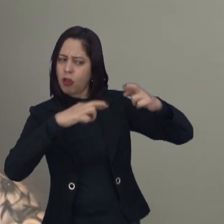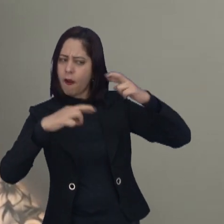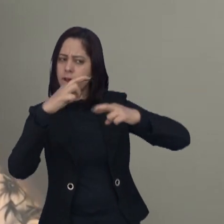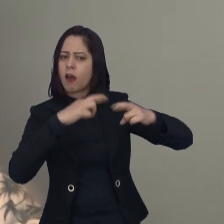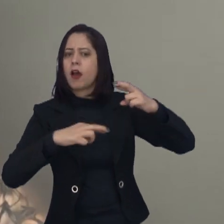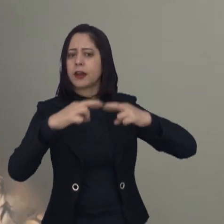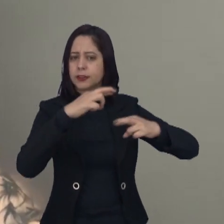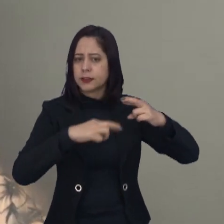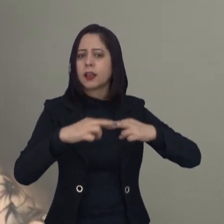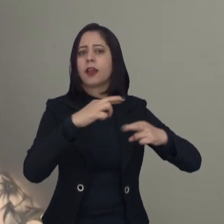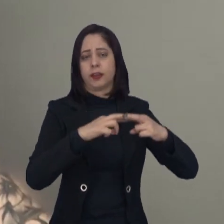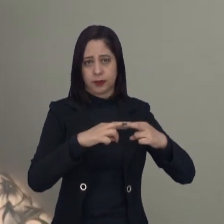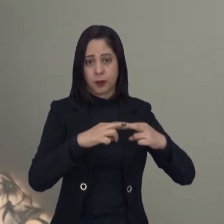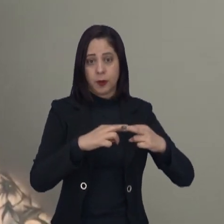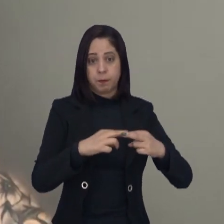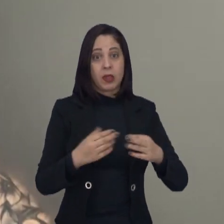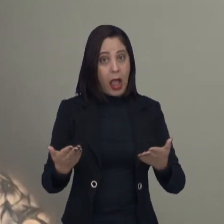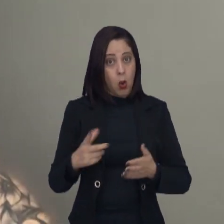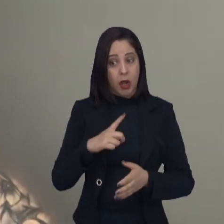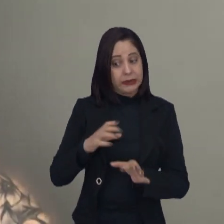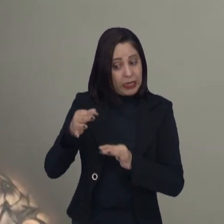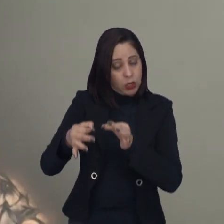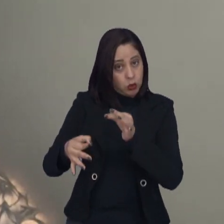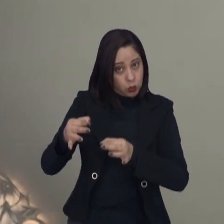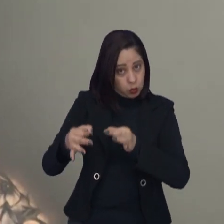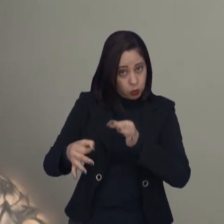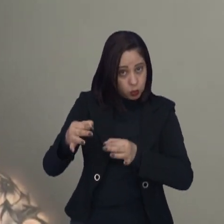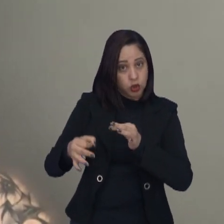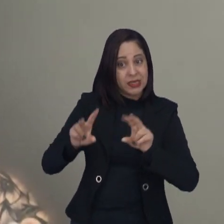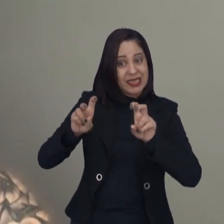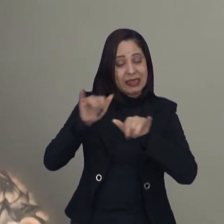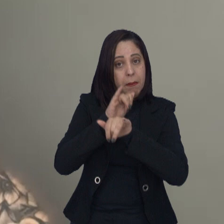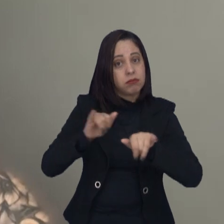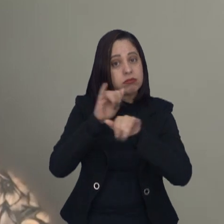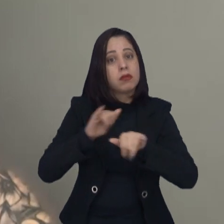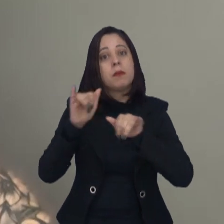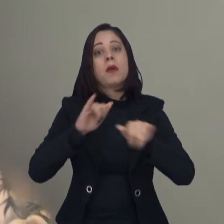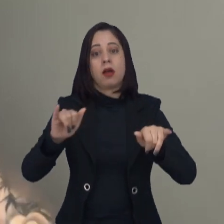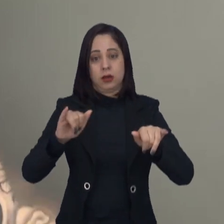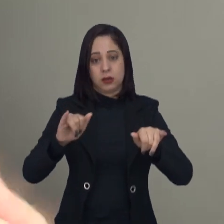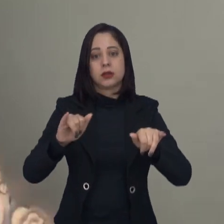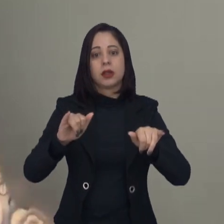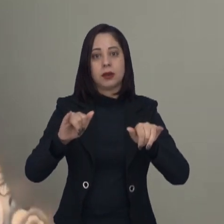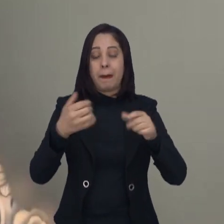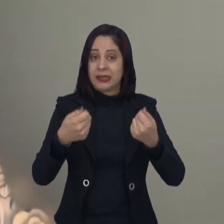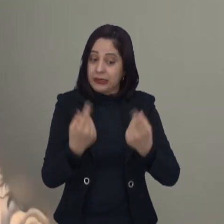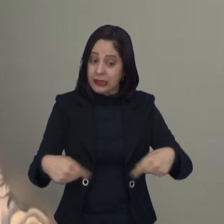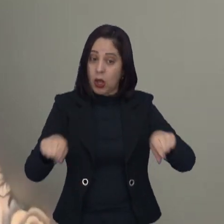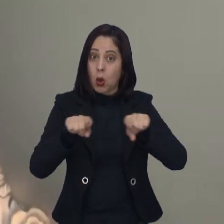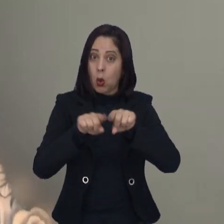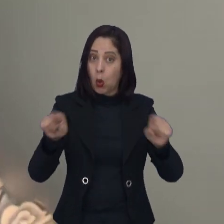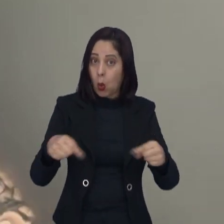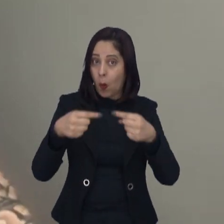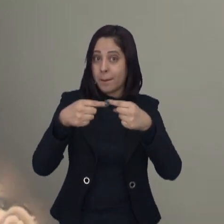sobre exatamente uma equipe jurídica responsável por todas essas questões de publicidade, para ter tudo isso alinhado e para passar confiança,